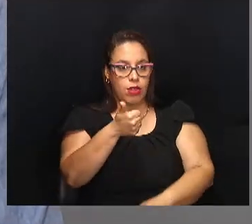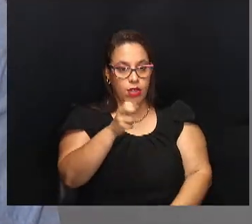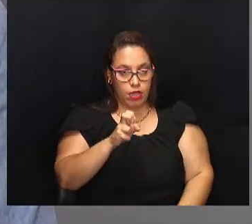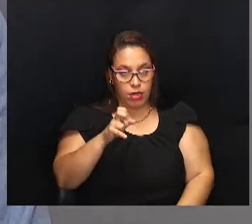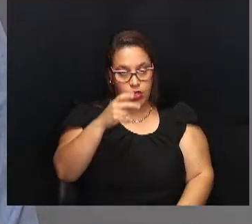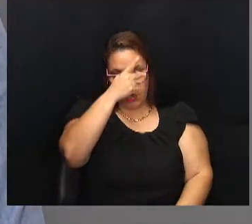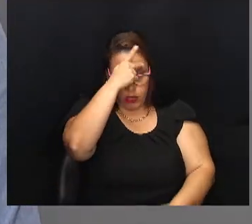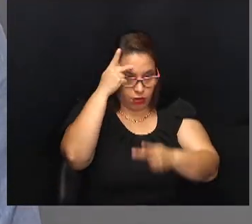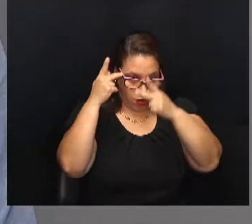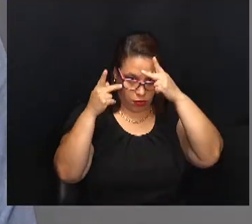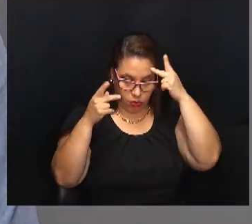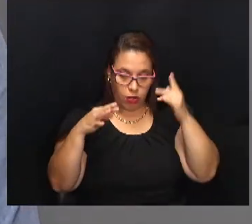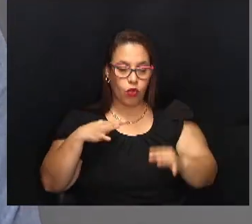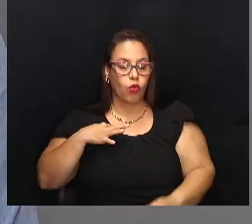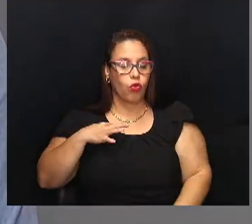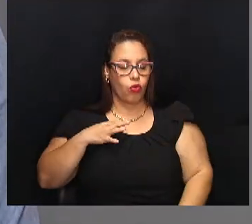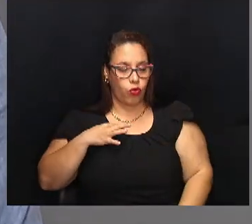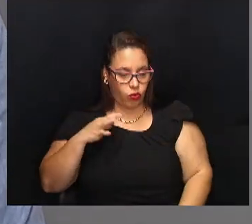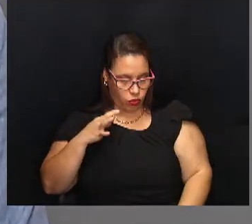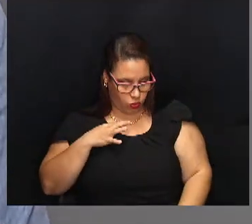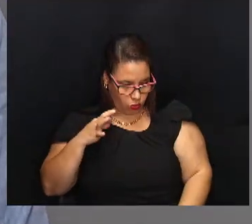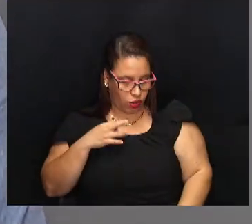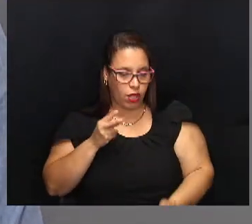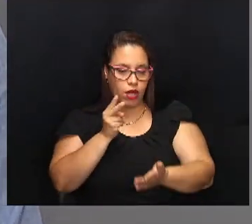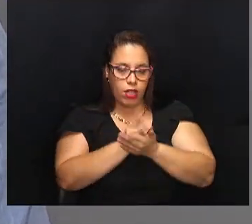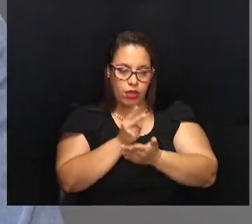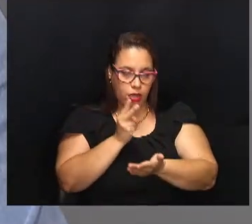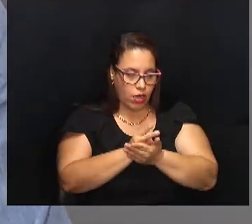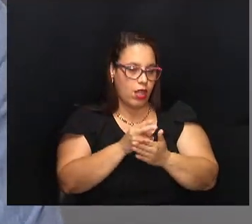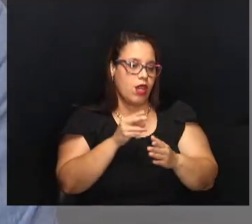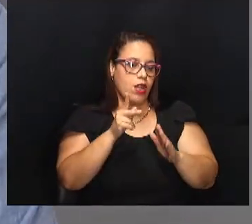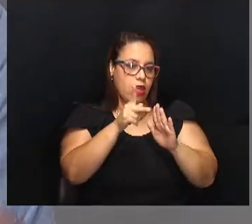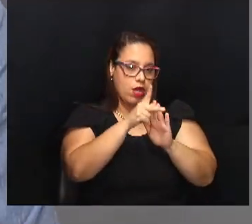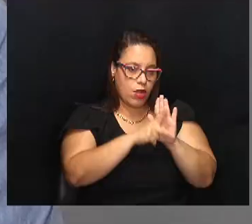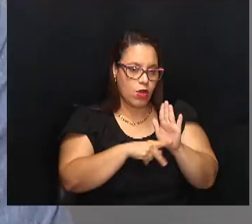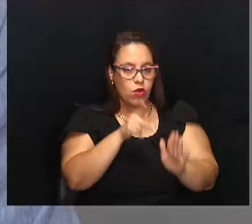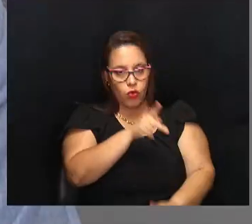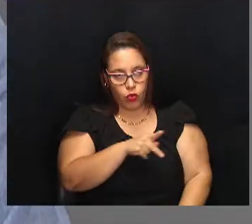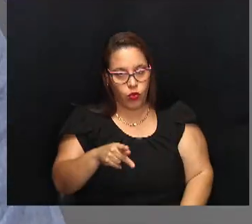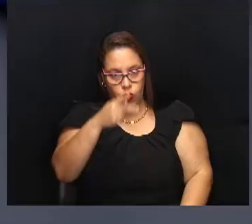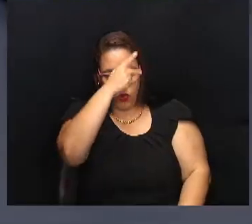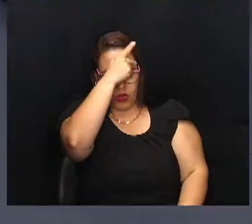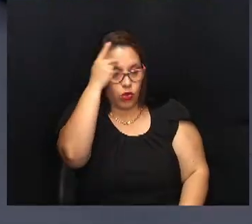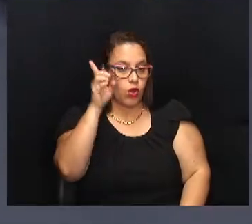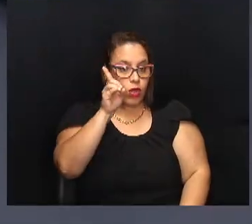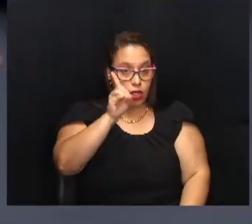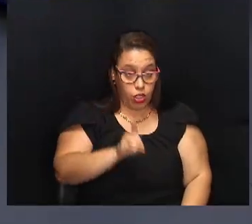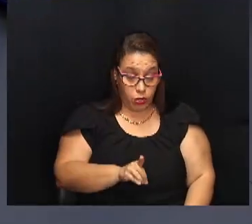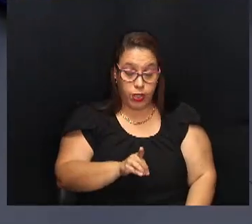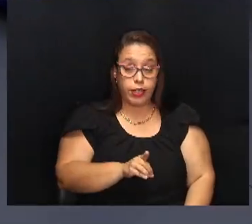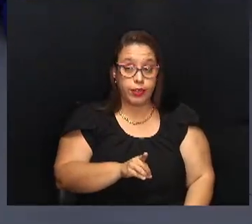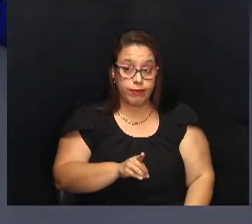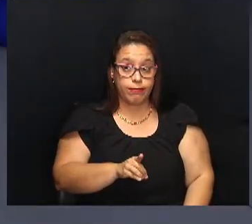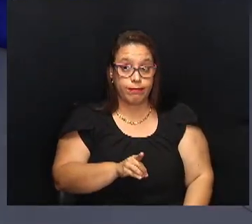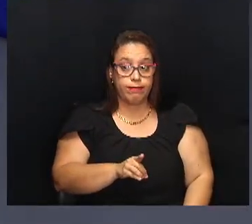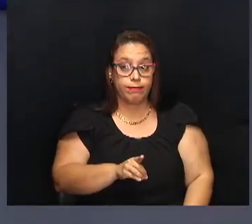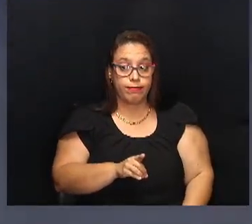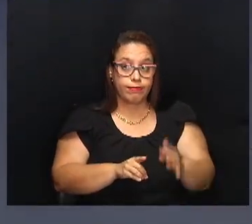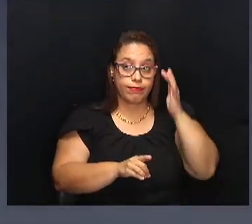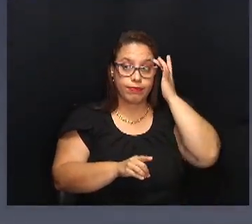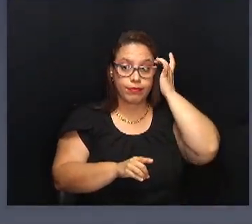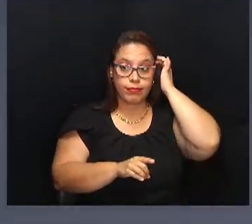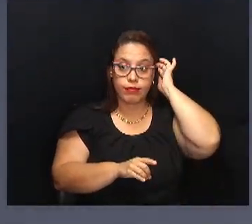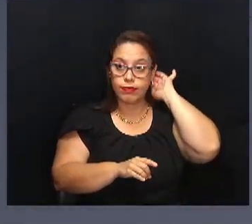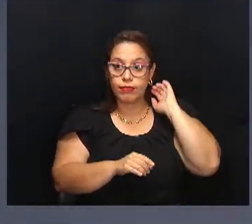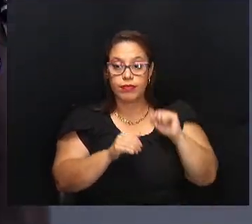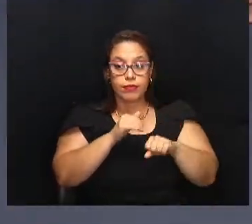pessoas atuando de maneira voluntária dentro do projeto, né, entre professores, pessoal da diretoria. E a gente tem